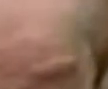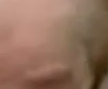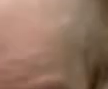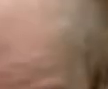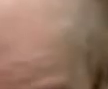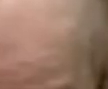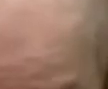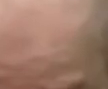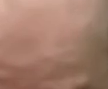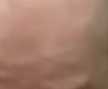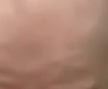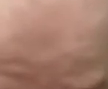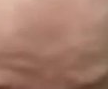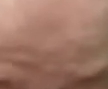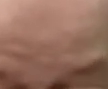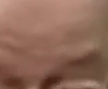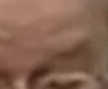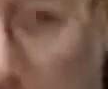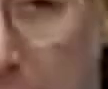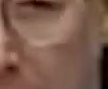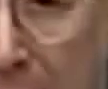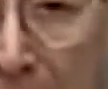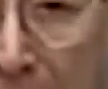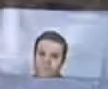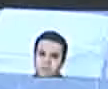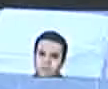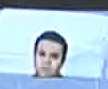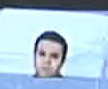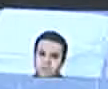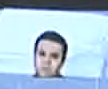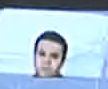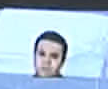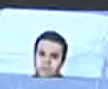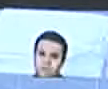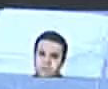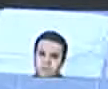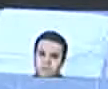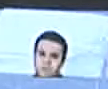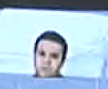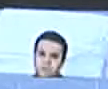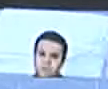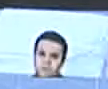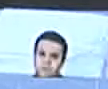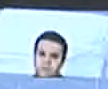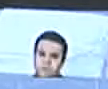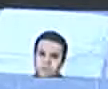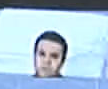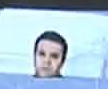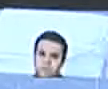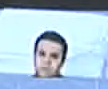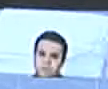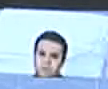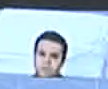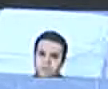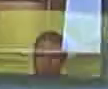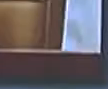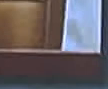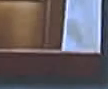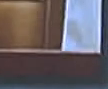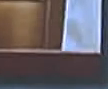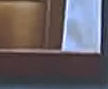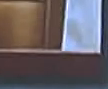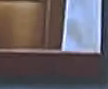precisaram do juiz extra para os seus gabinetes é e na sessão administrativa da corte na qual foi discutido o assunto